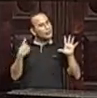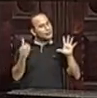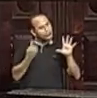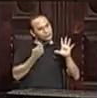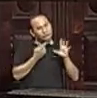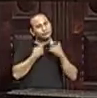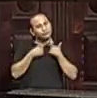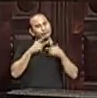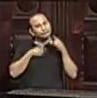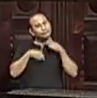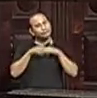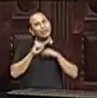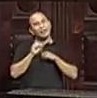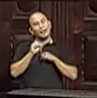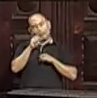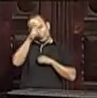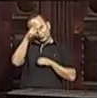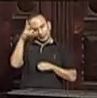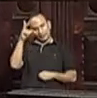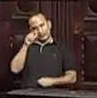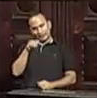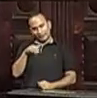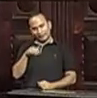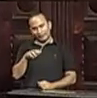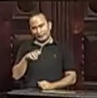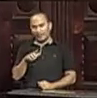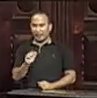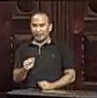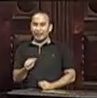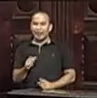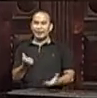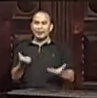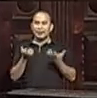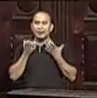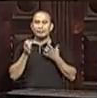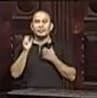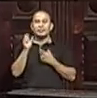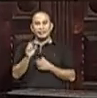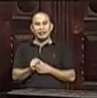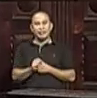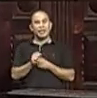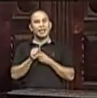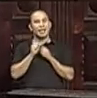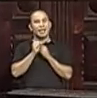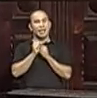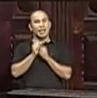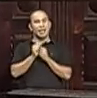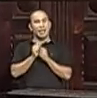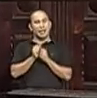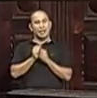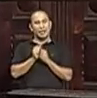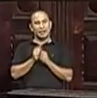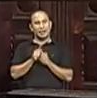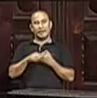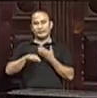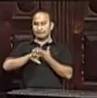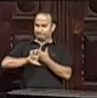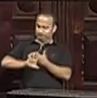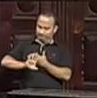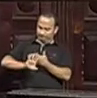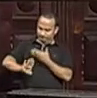isso ao prefeito Crivella, mas desejamos que a guilhotina política o